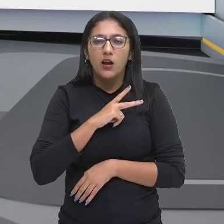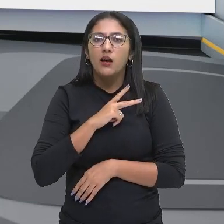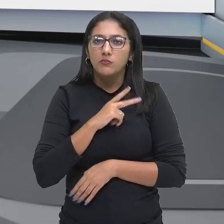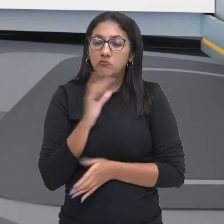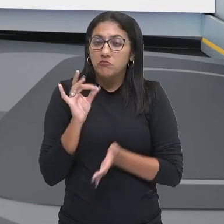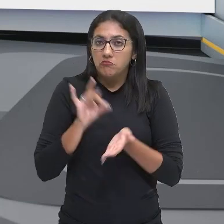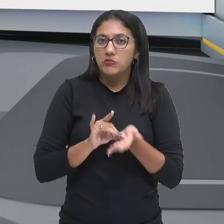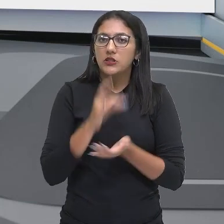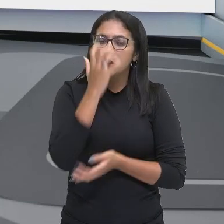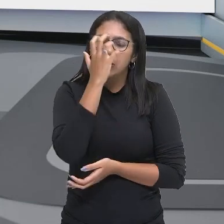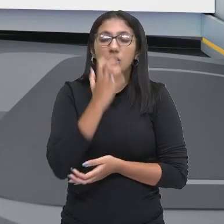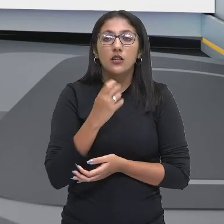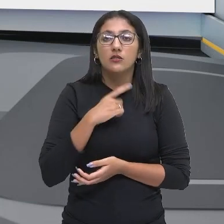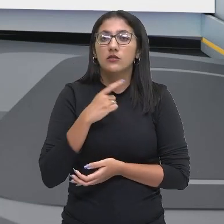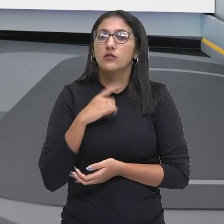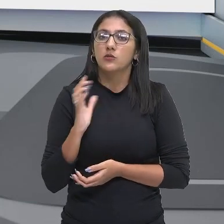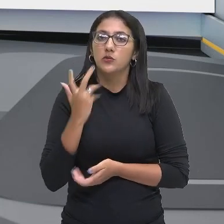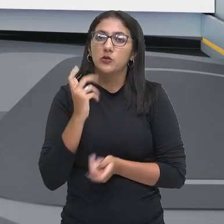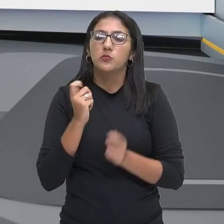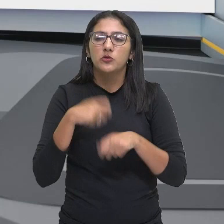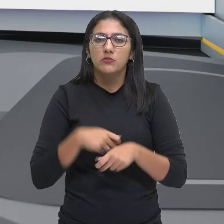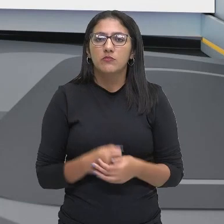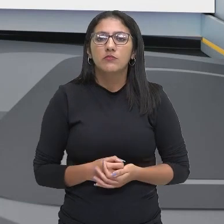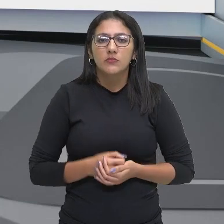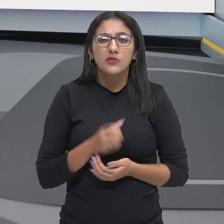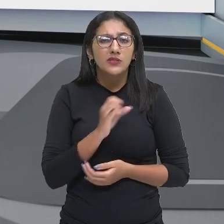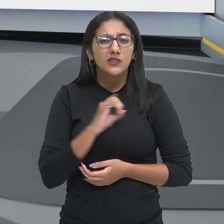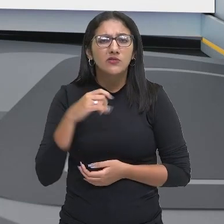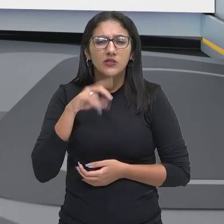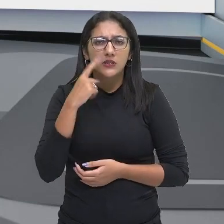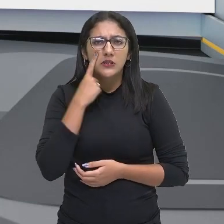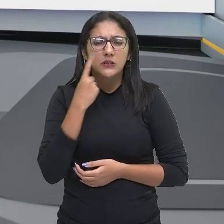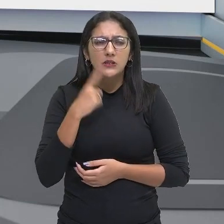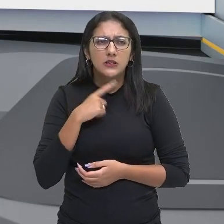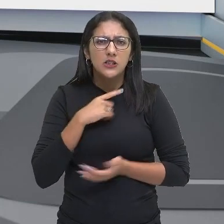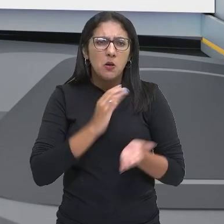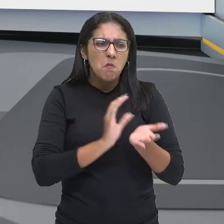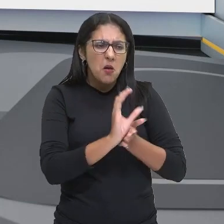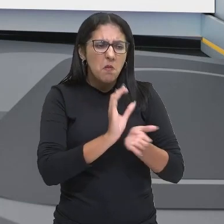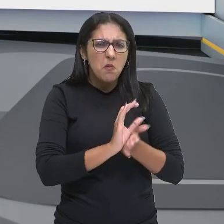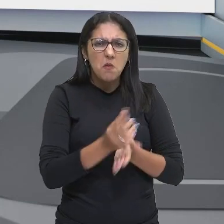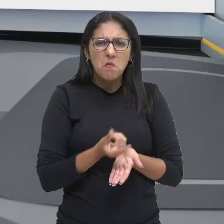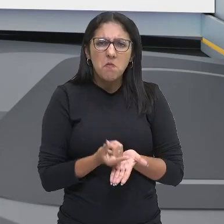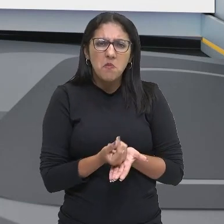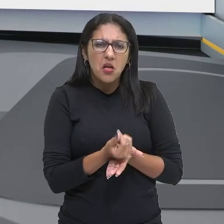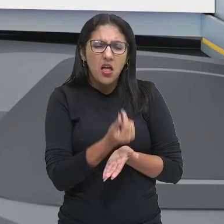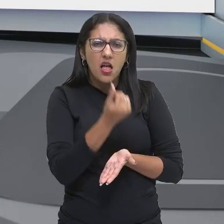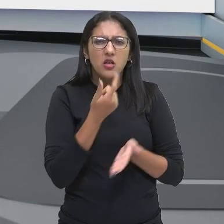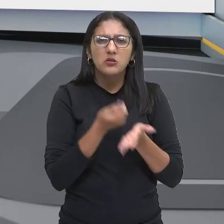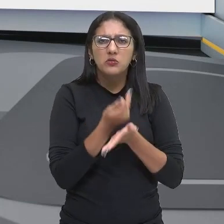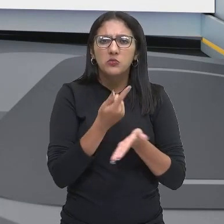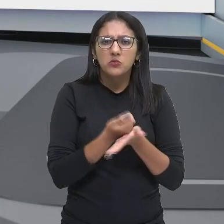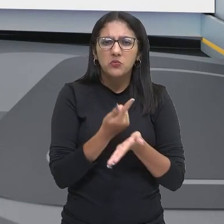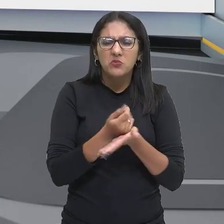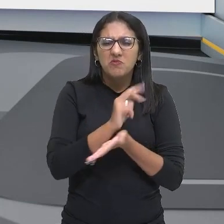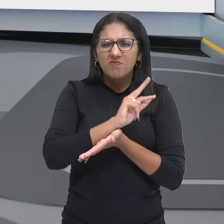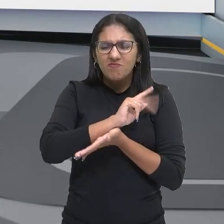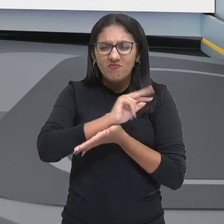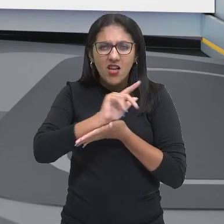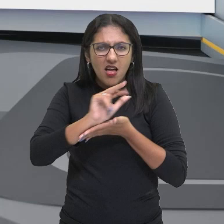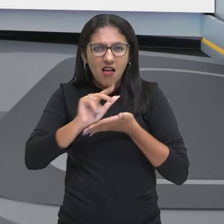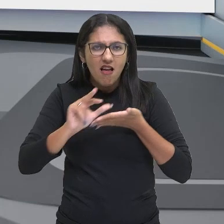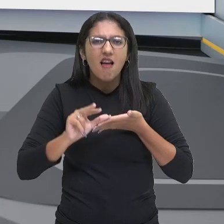gente? Eles podem, você fez de repente um investimento muito grande no teu jogo, você comprou armaduras, comprou armas,